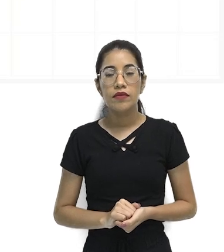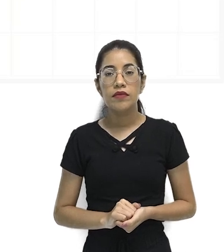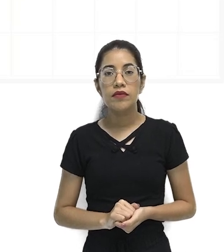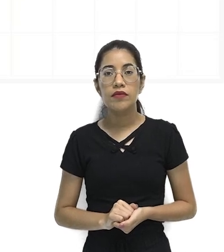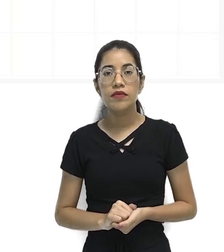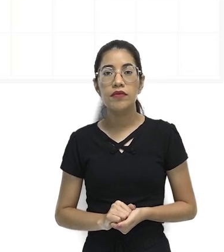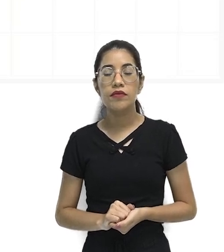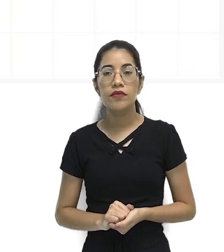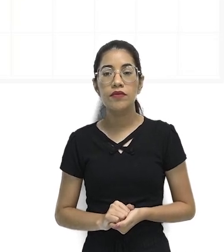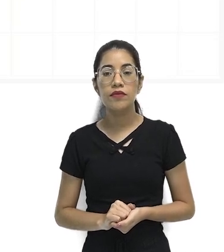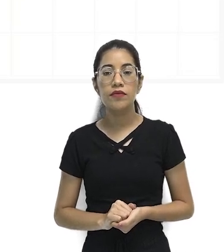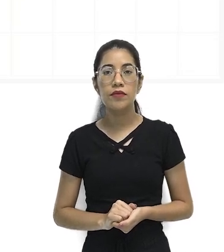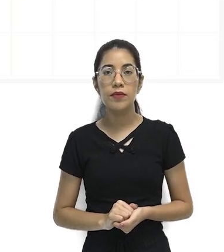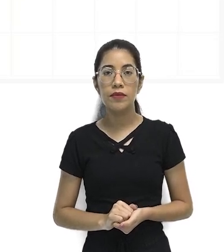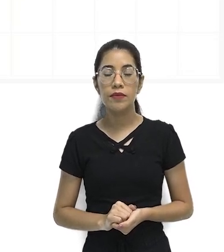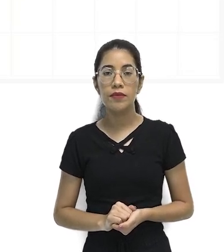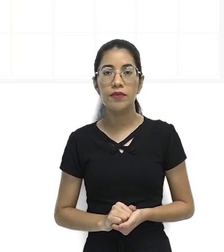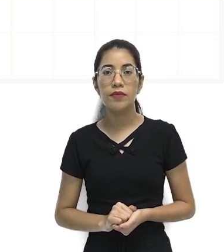30 dias